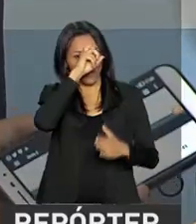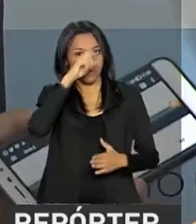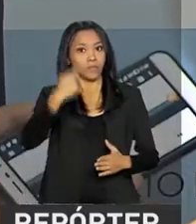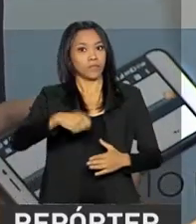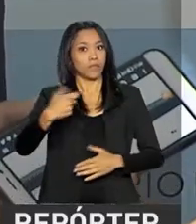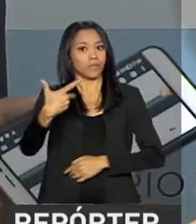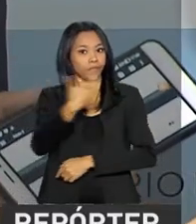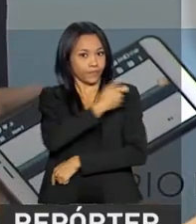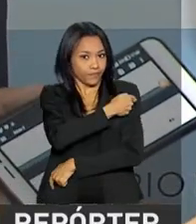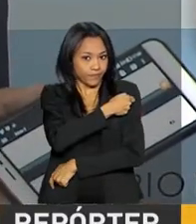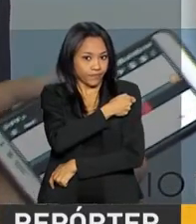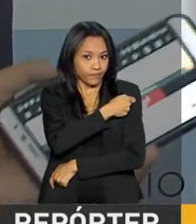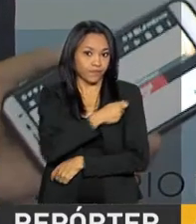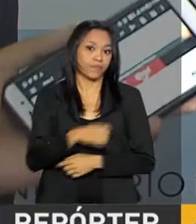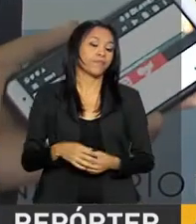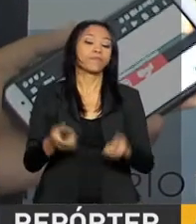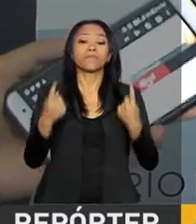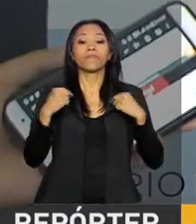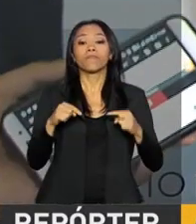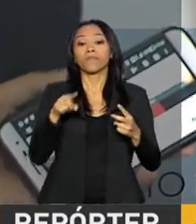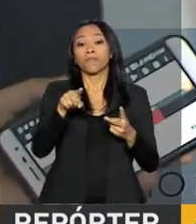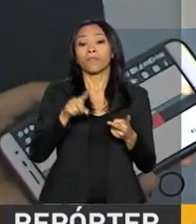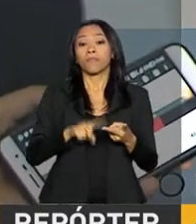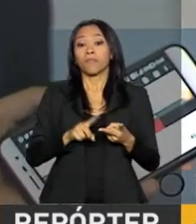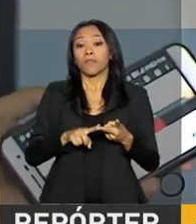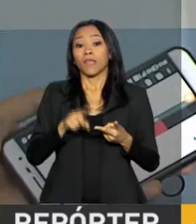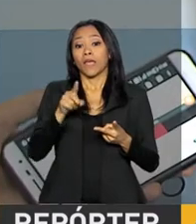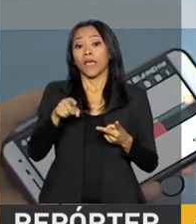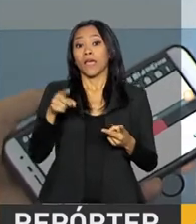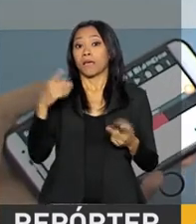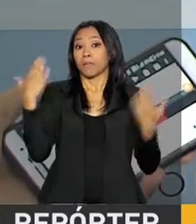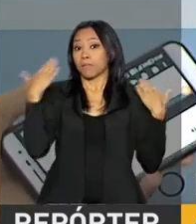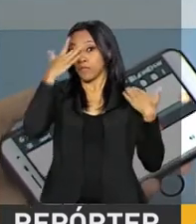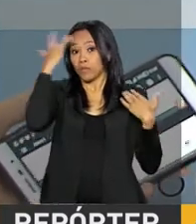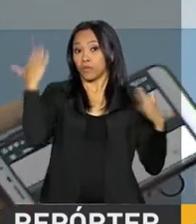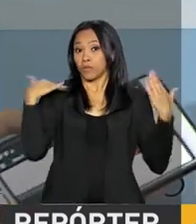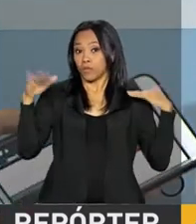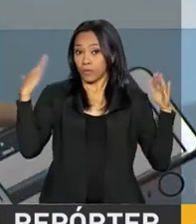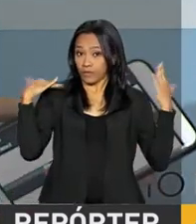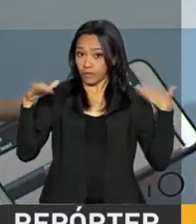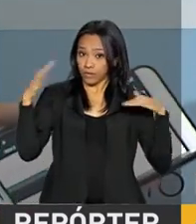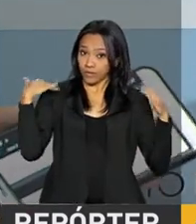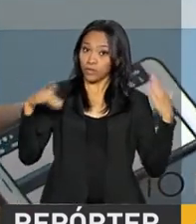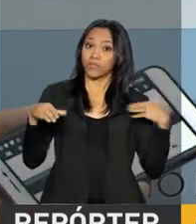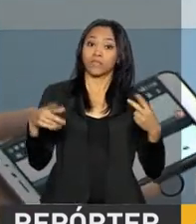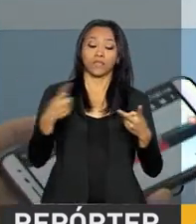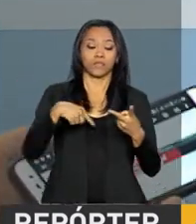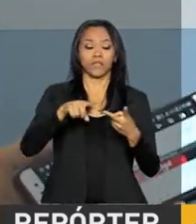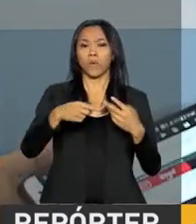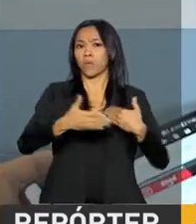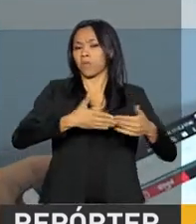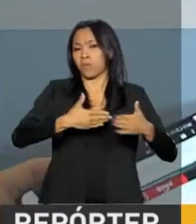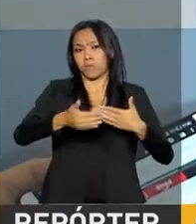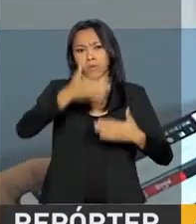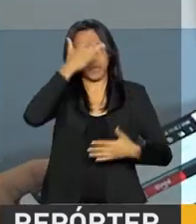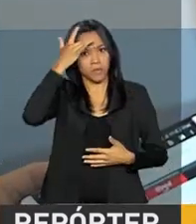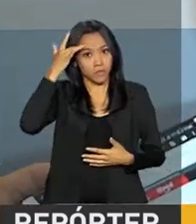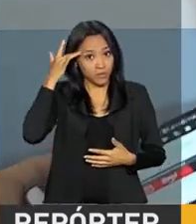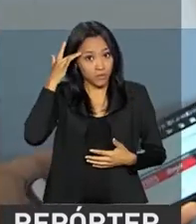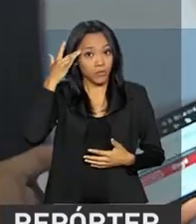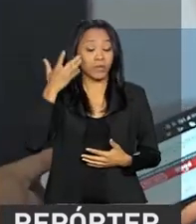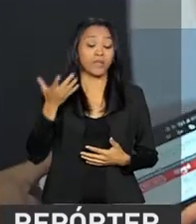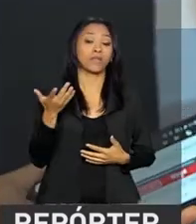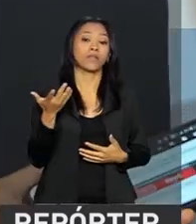A nossa orientação é para turistas ou qualquer pessoa que se